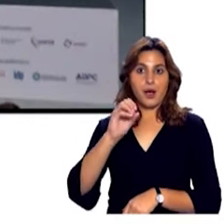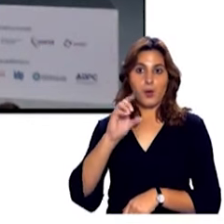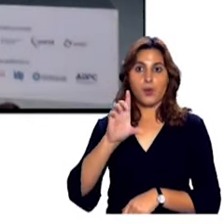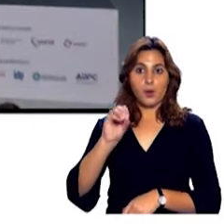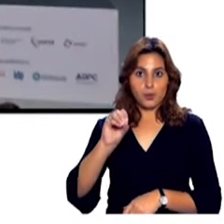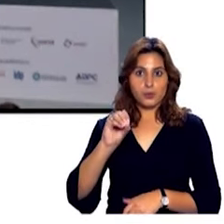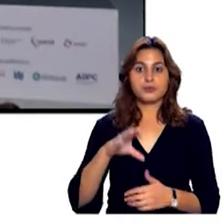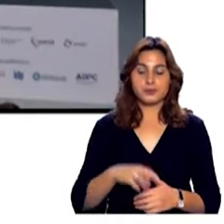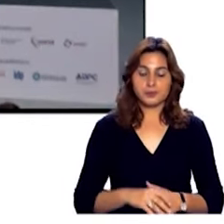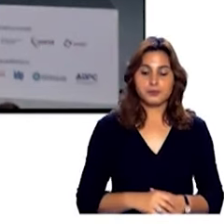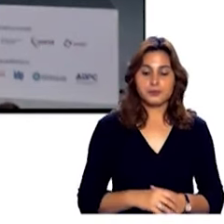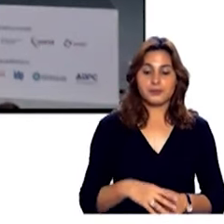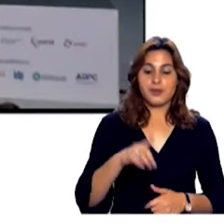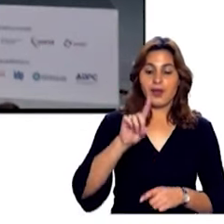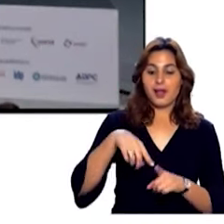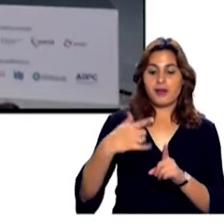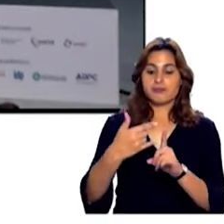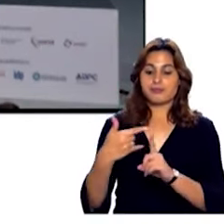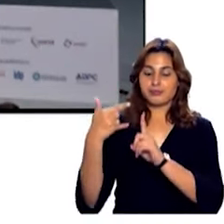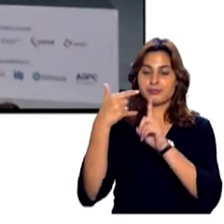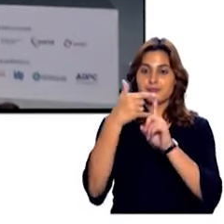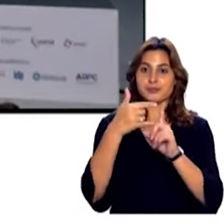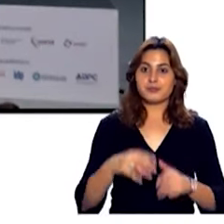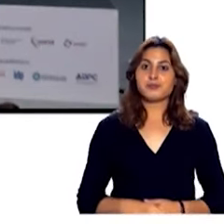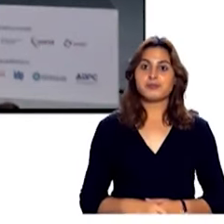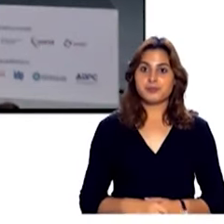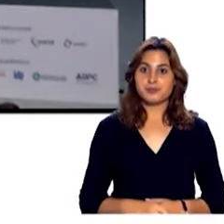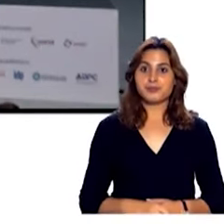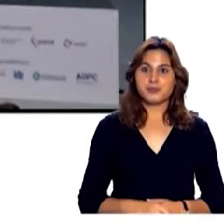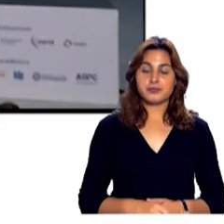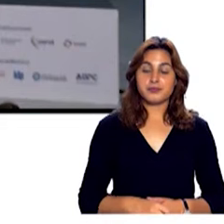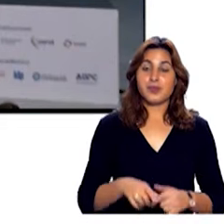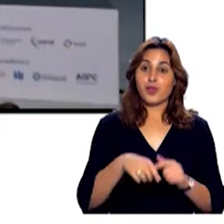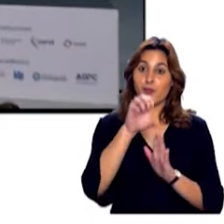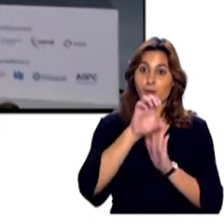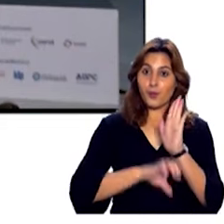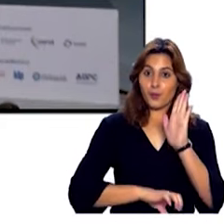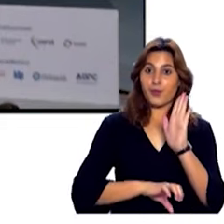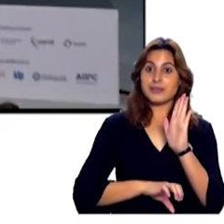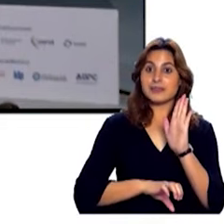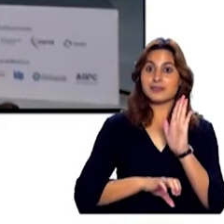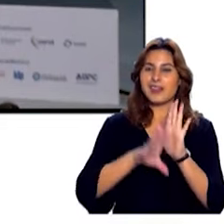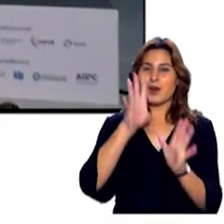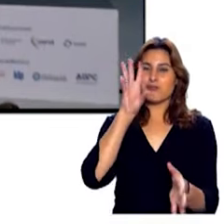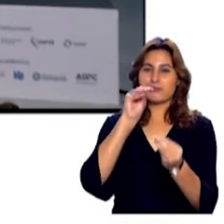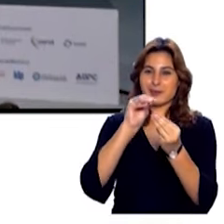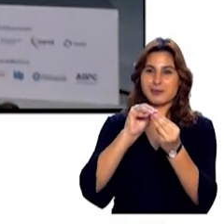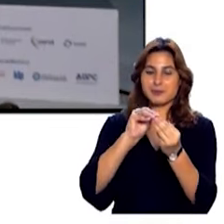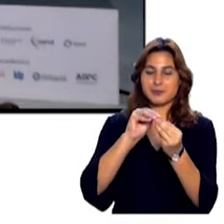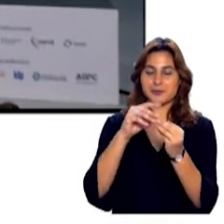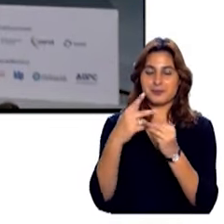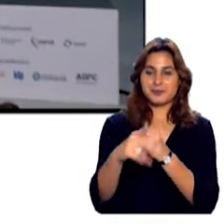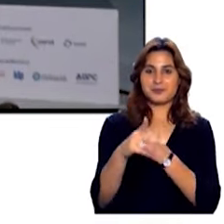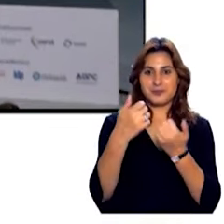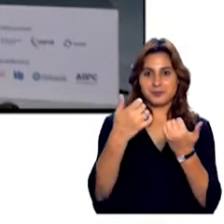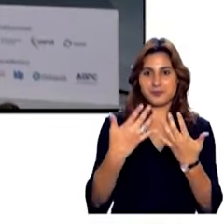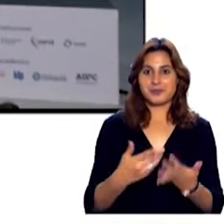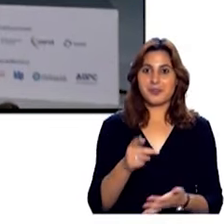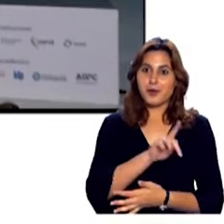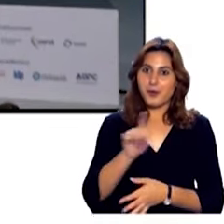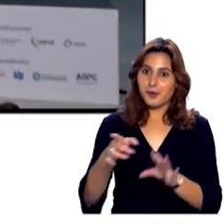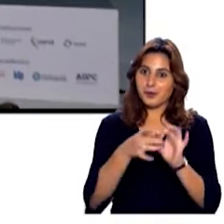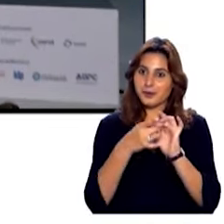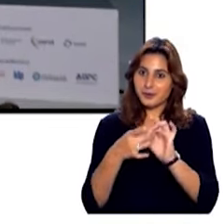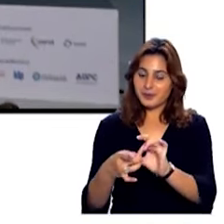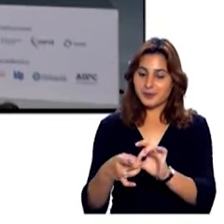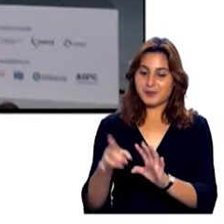eh por videoconferência o currículo dele aqui o resumo do currículo né Professor associado em